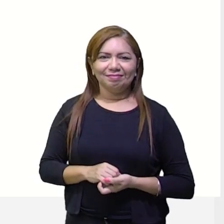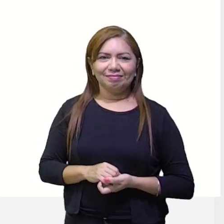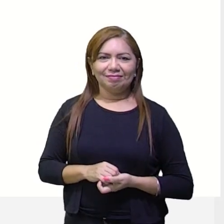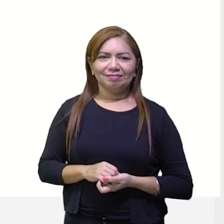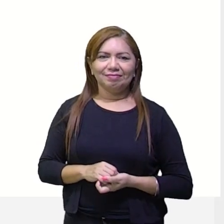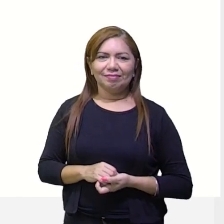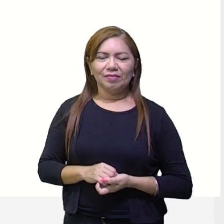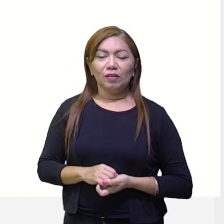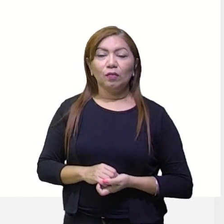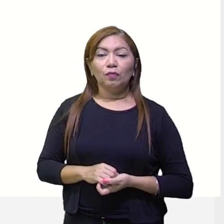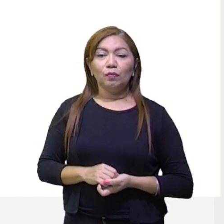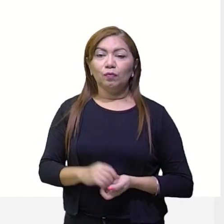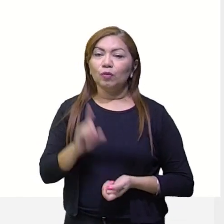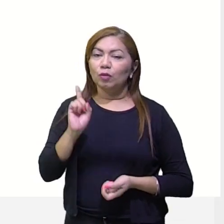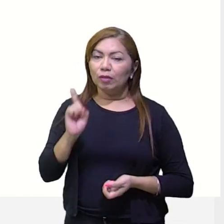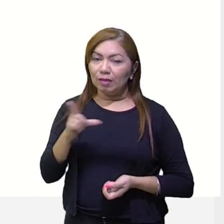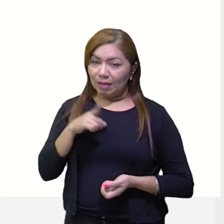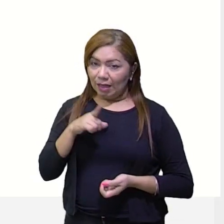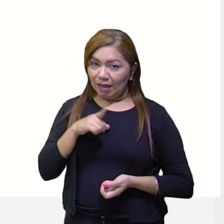Cada grupo ficou com